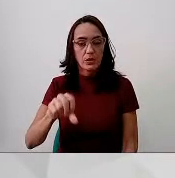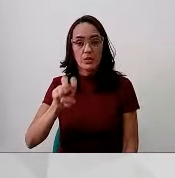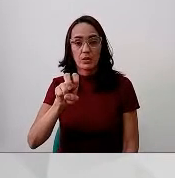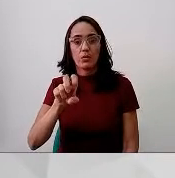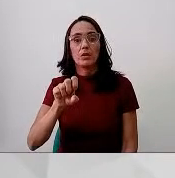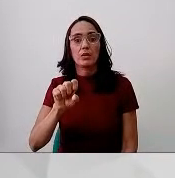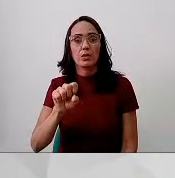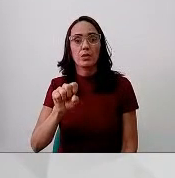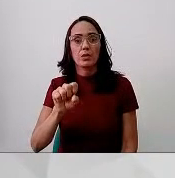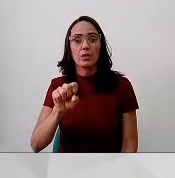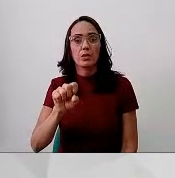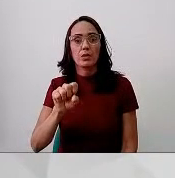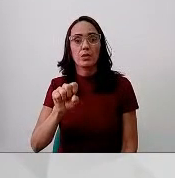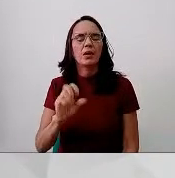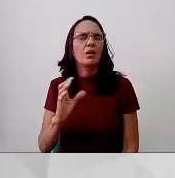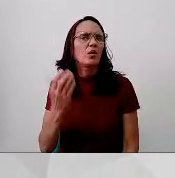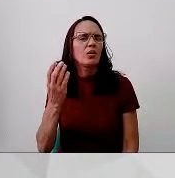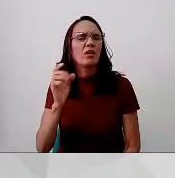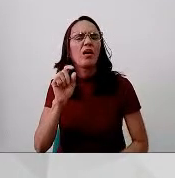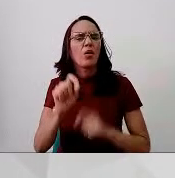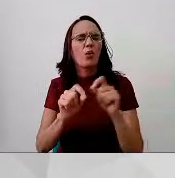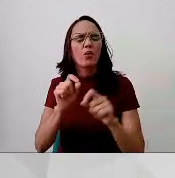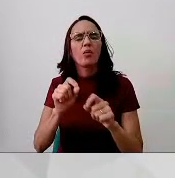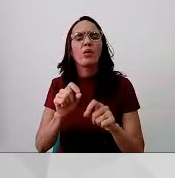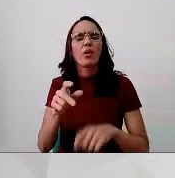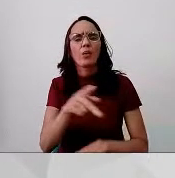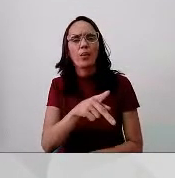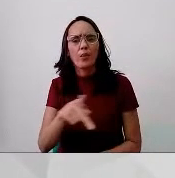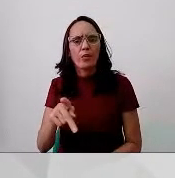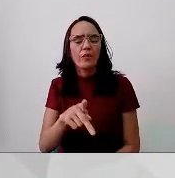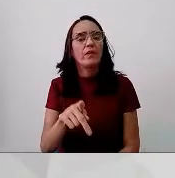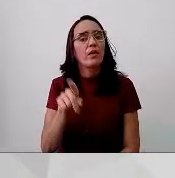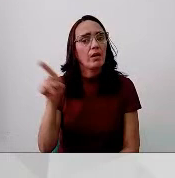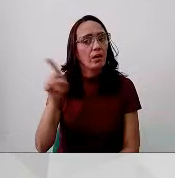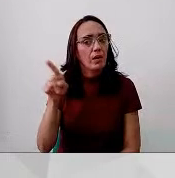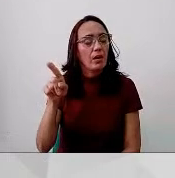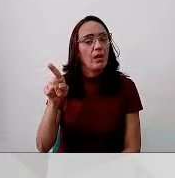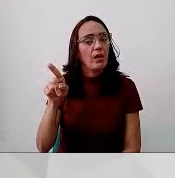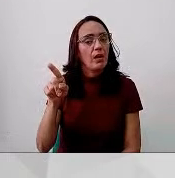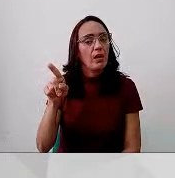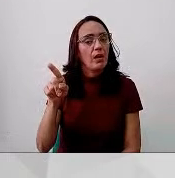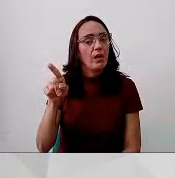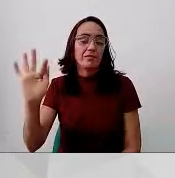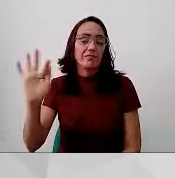professor da Universidade de Stanford criou uma linguagem Lisp, que é uma linguagem